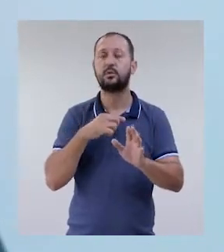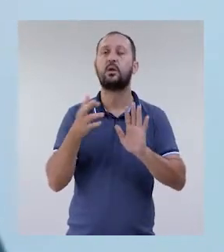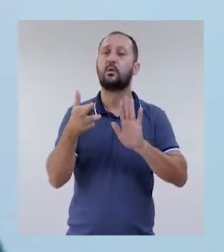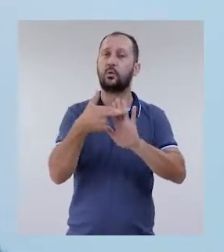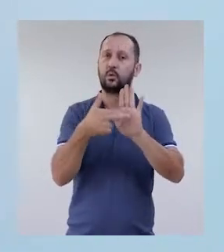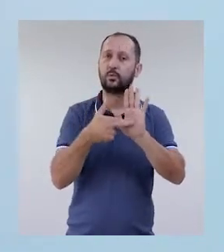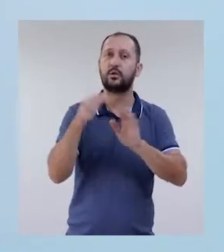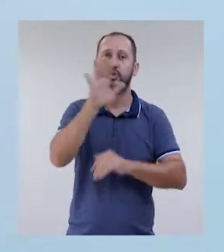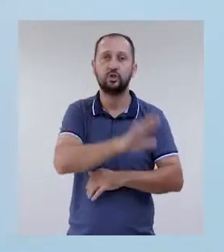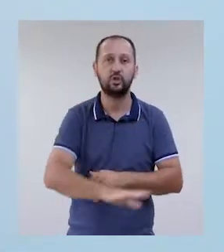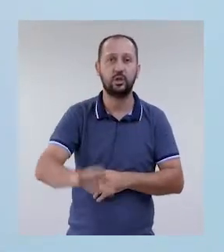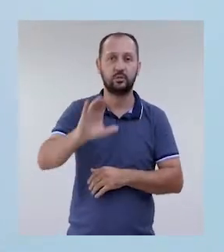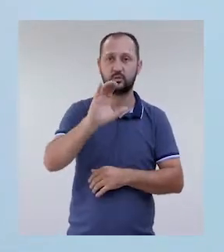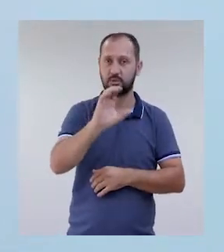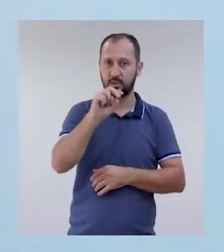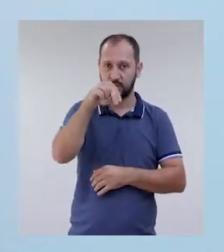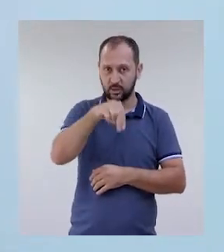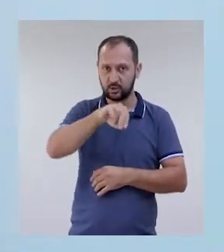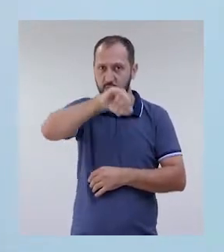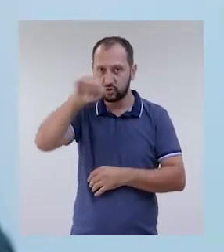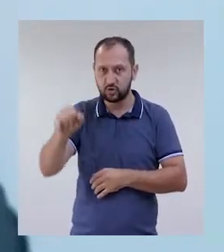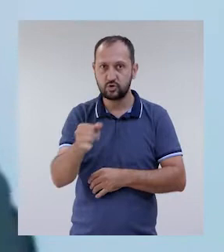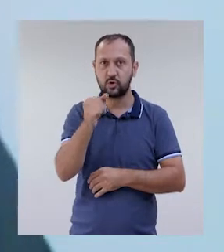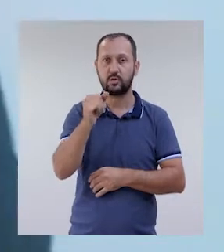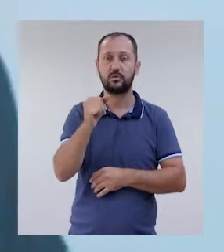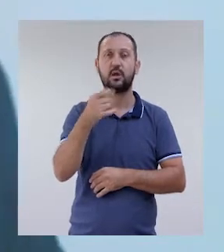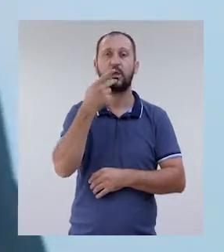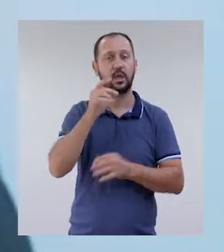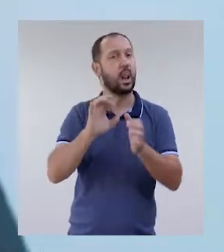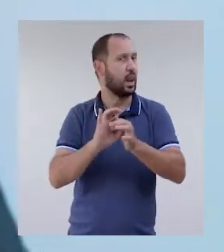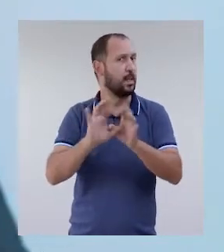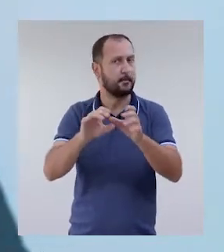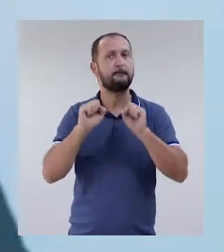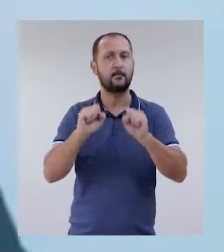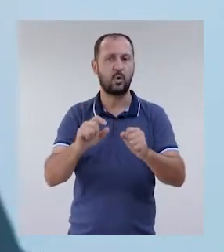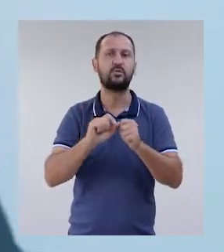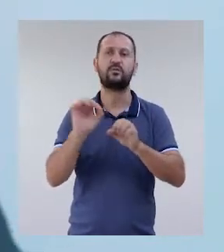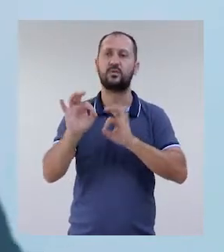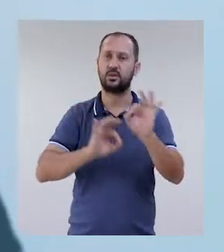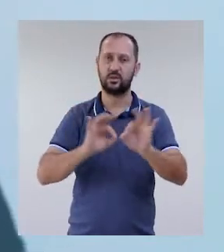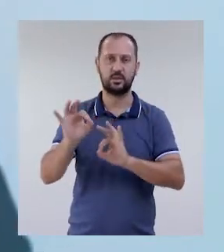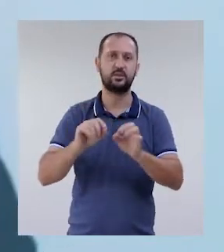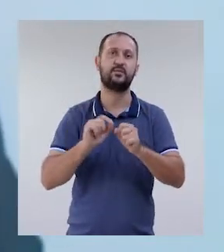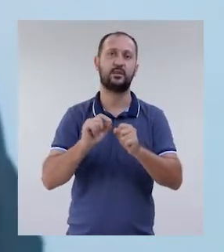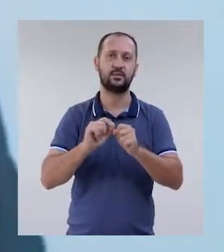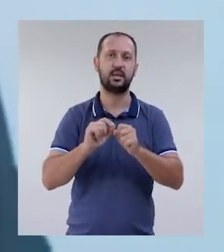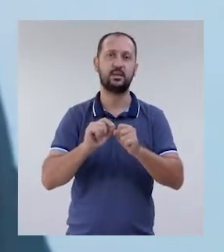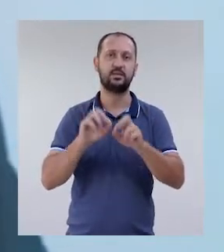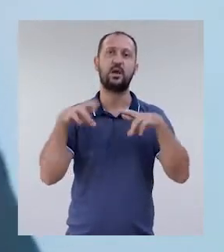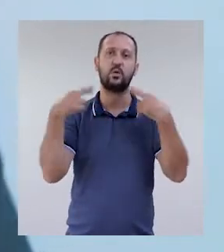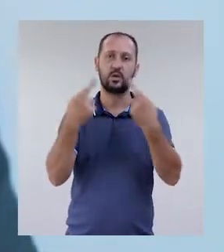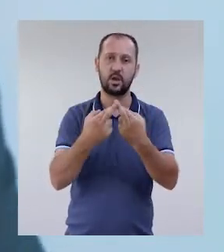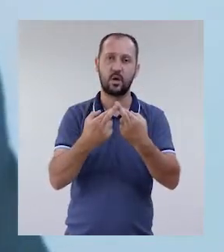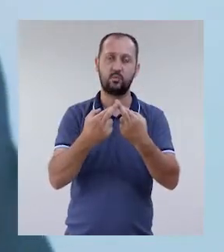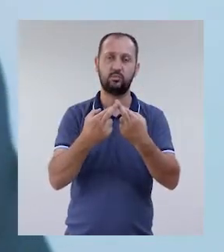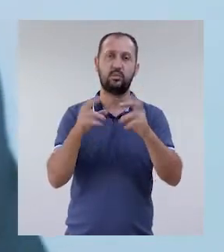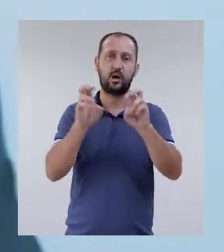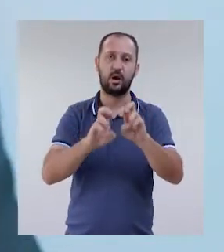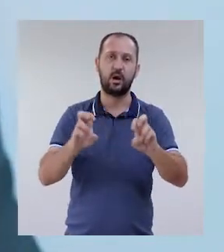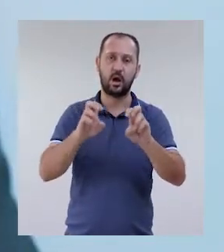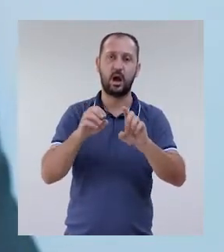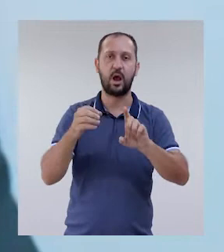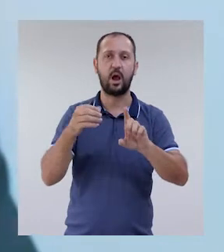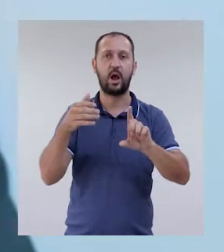Existe um regulamento nacional do CNJ que impede a realização de atos presenciais. Quando você, na